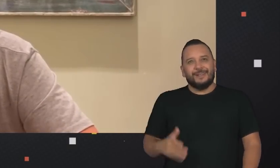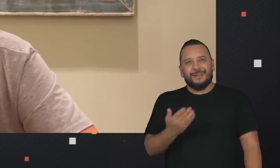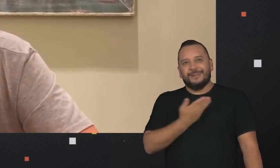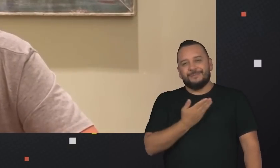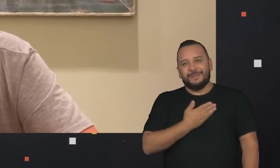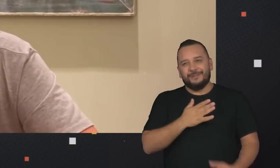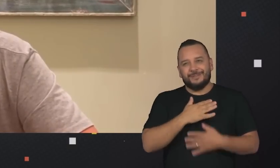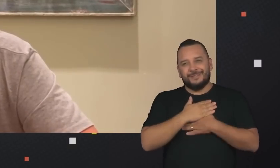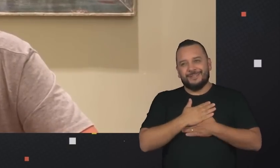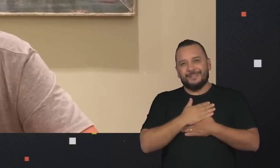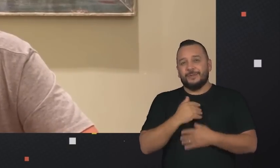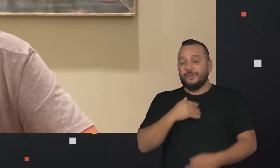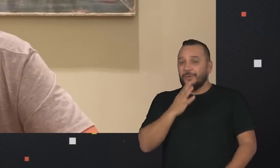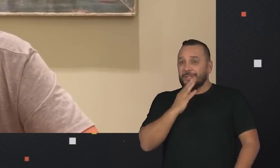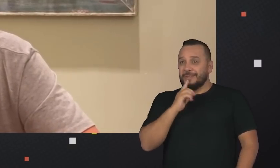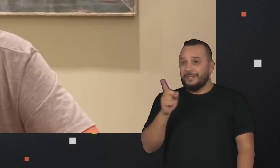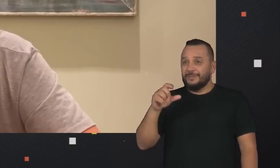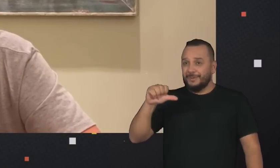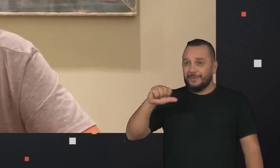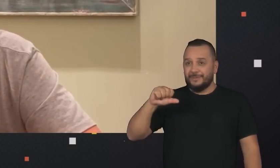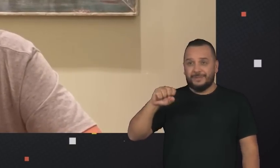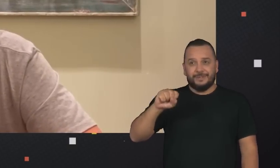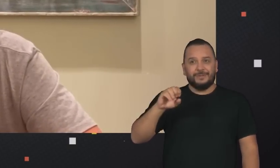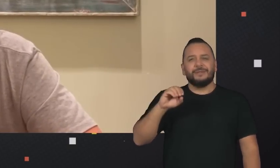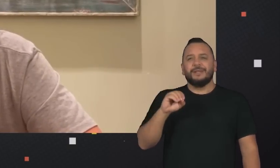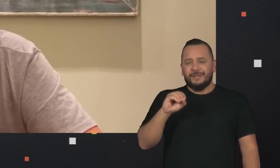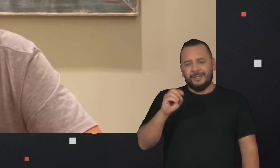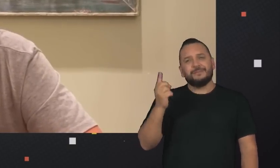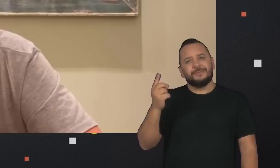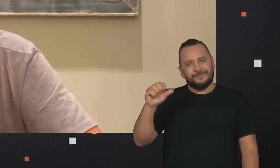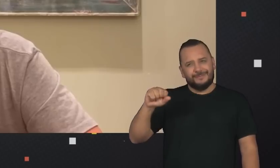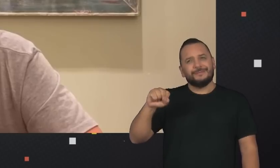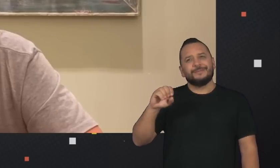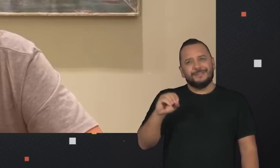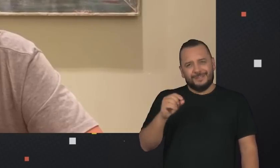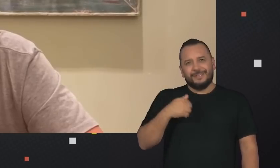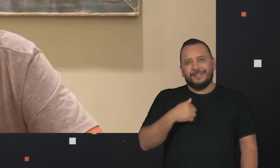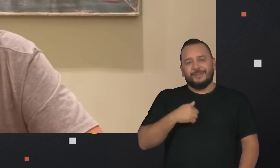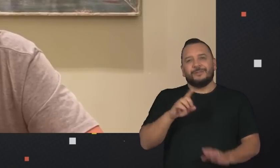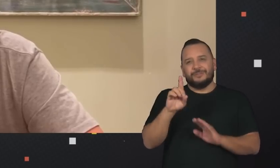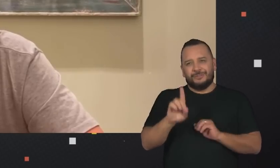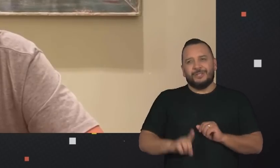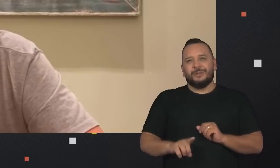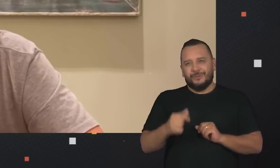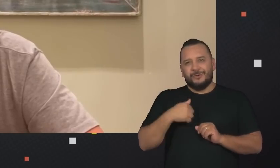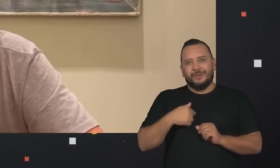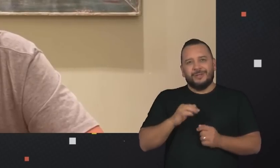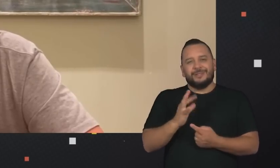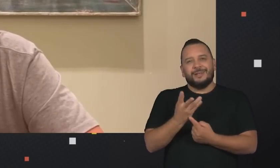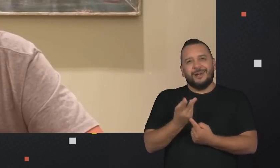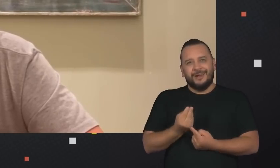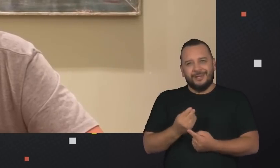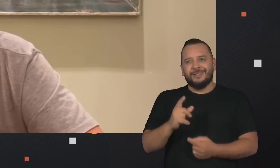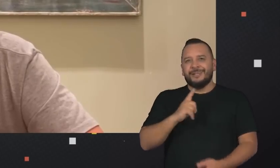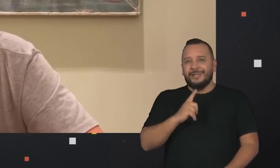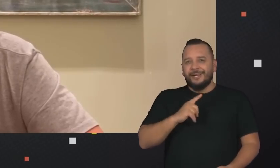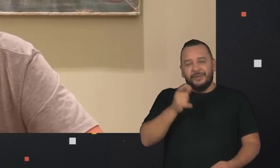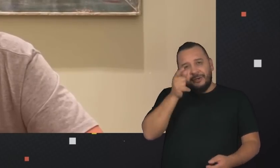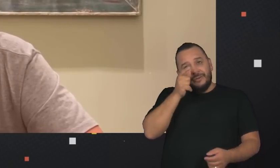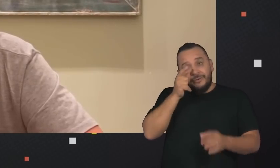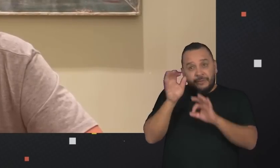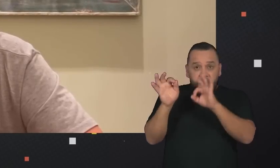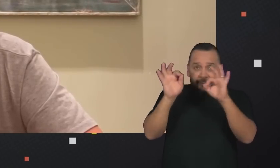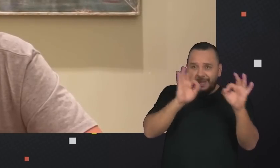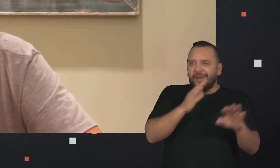o conheci nos anos 80, no final dos anos 80. Eu era diretor artístico da CBS, hoje Sony, e fui assistir